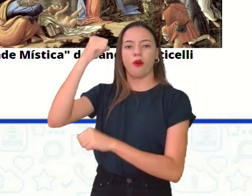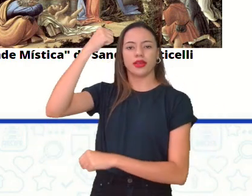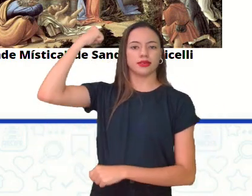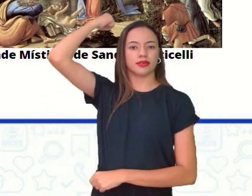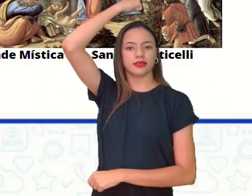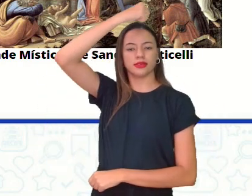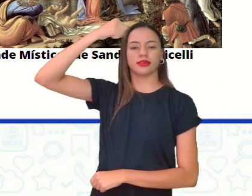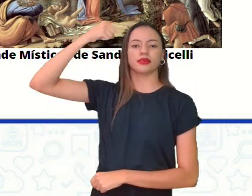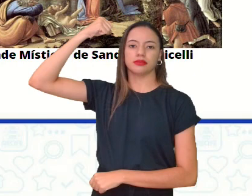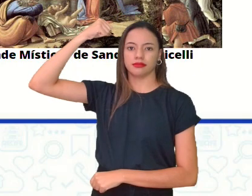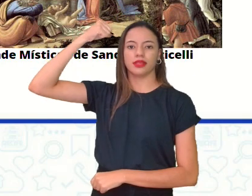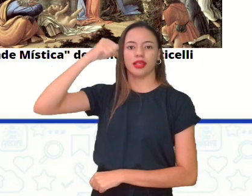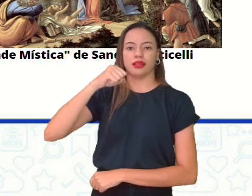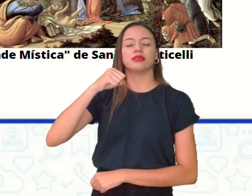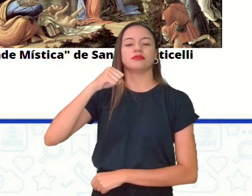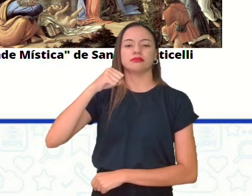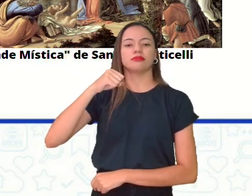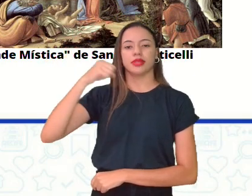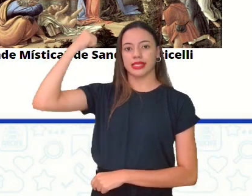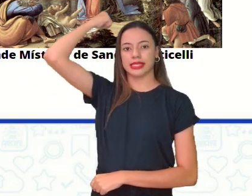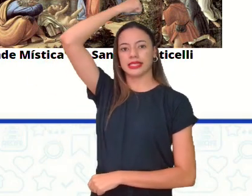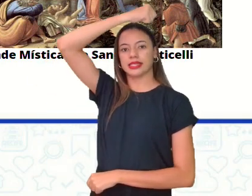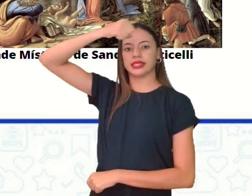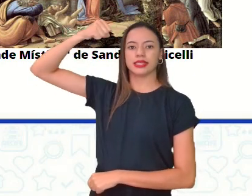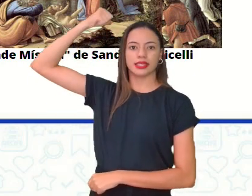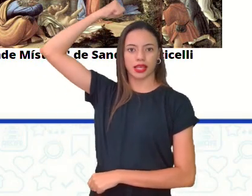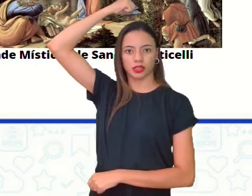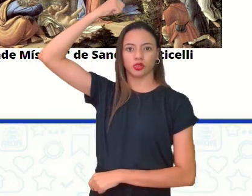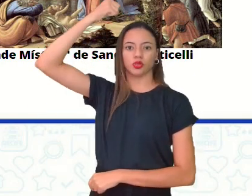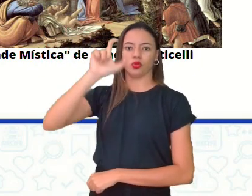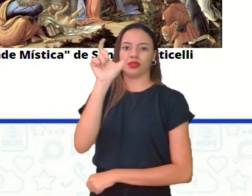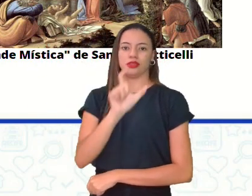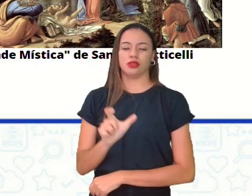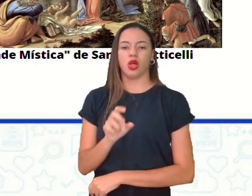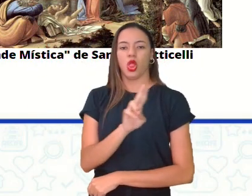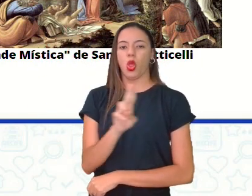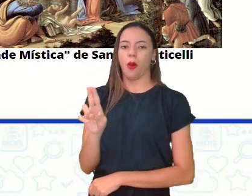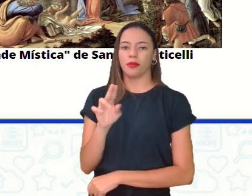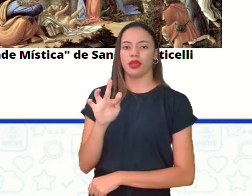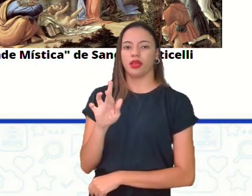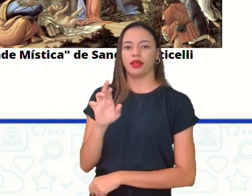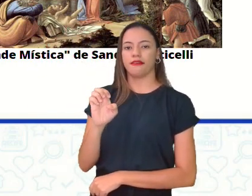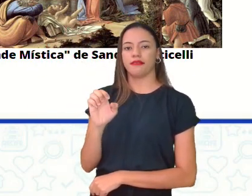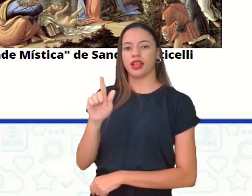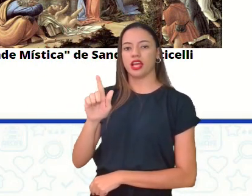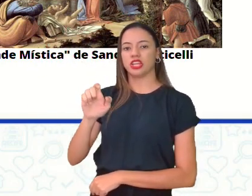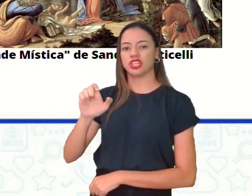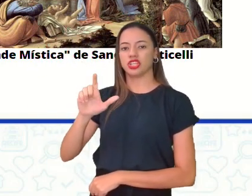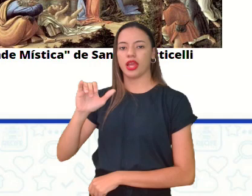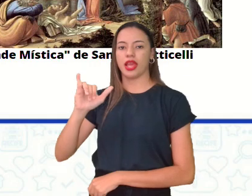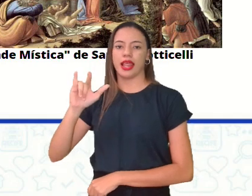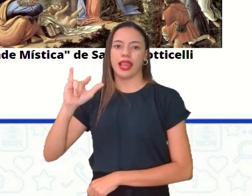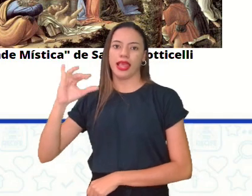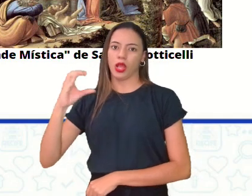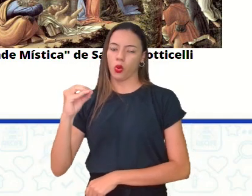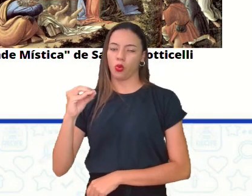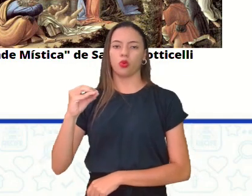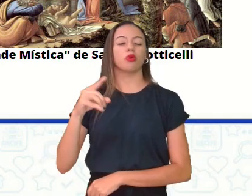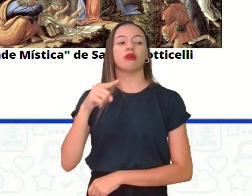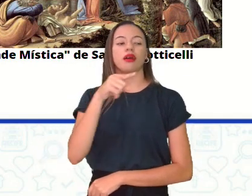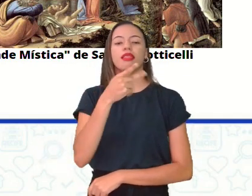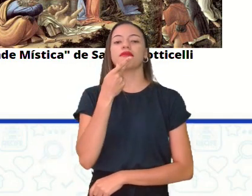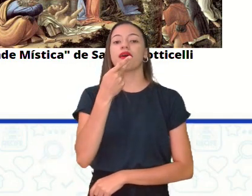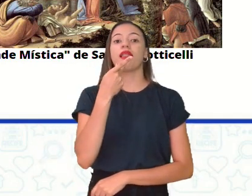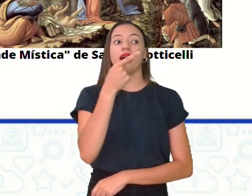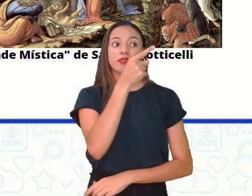Ele era considerado um homem santo, Fra Angélico, o nome dele. E ele dizia que a obra de arte que ele fazia era